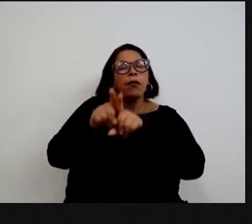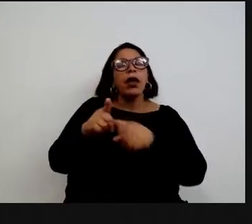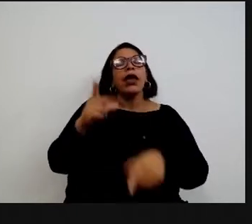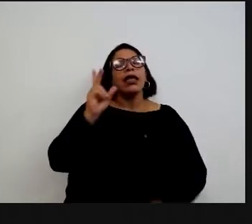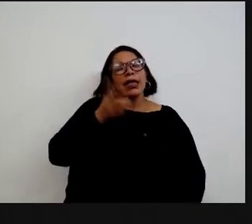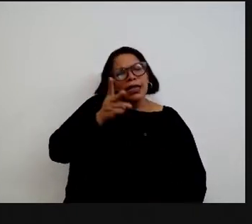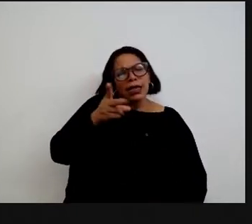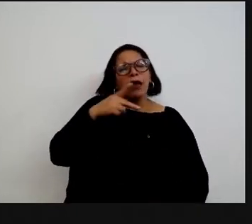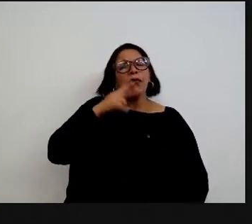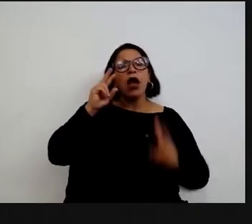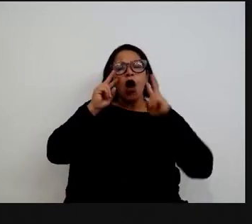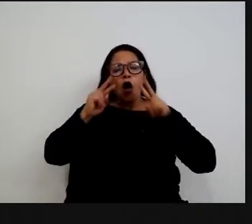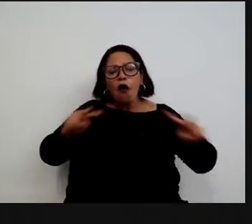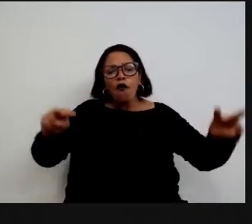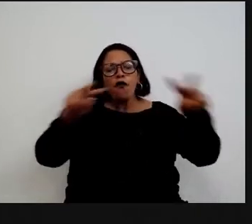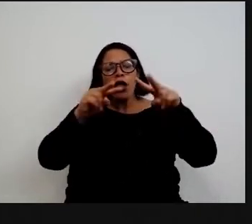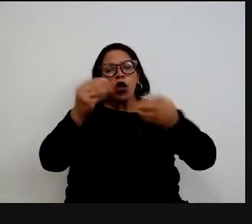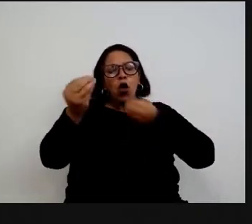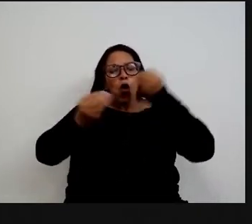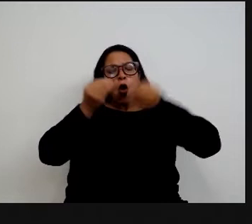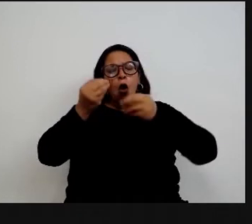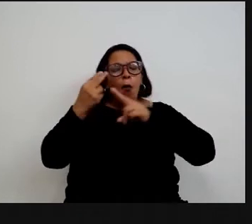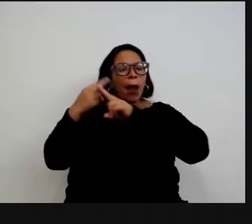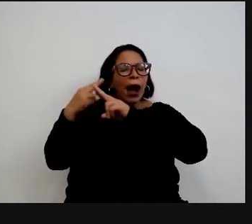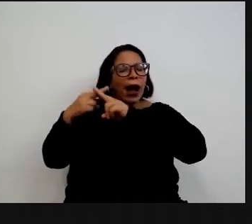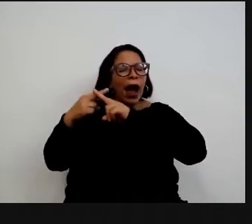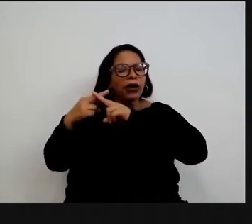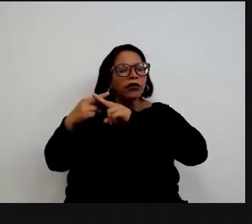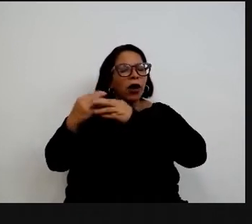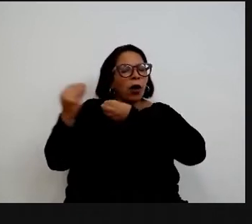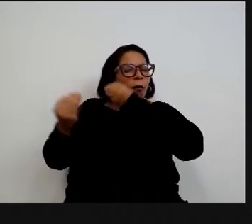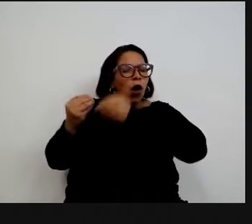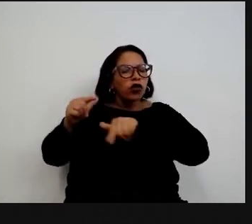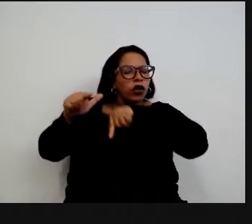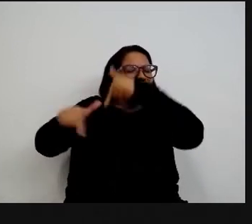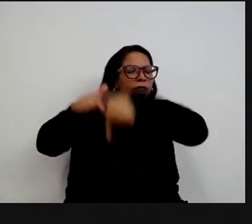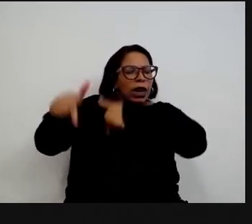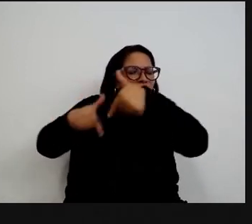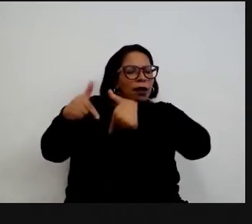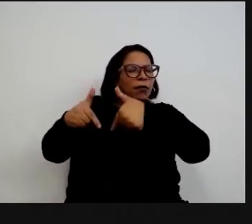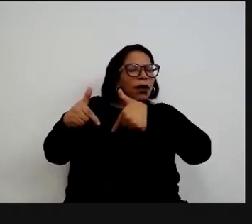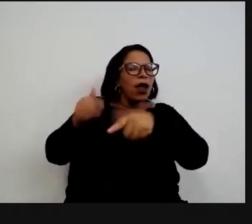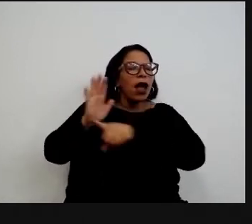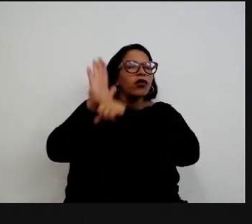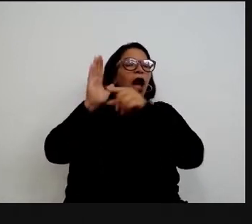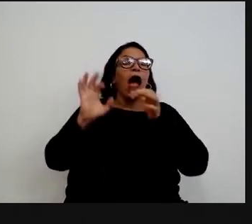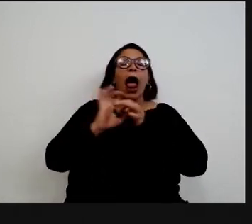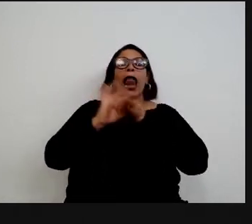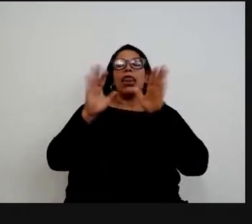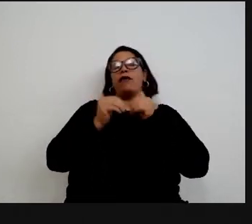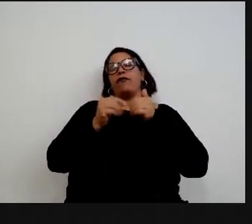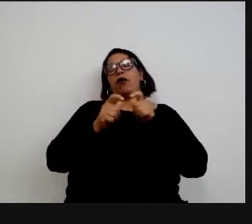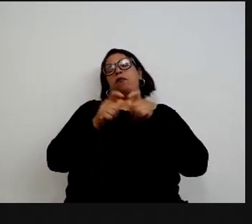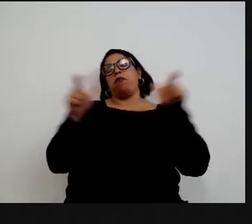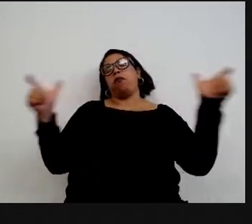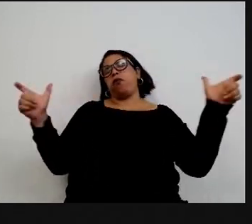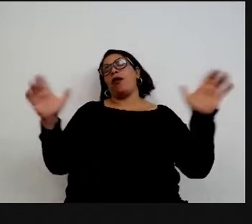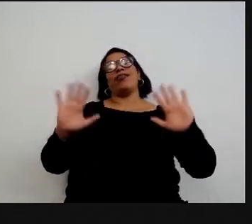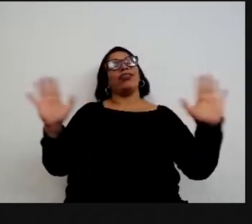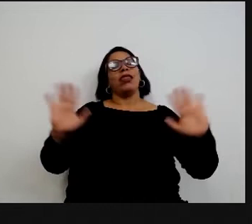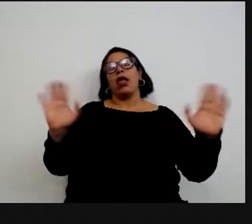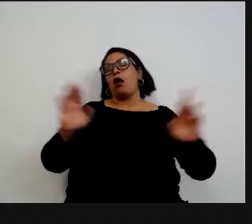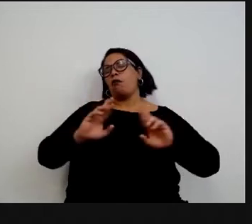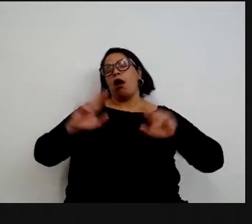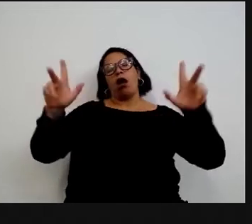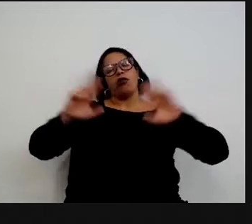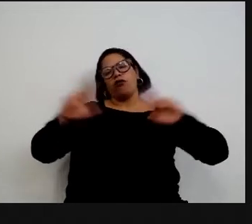gente, sempre a gente está olhando aí, o que é que eu posso, de fato, levar. Eu não posso ir simplesmente abrir, porque, diferente das outras